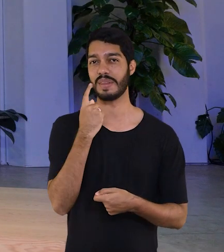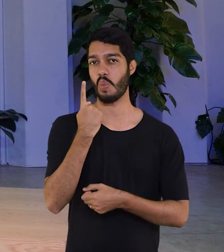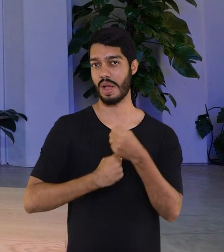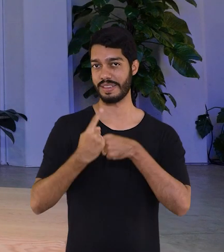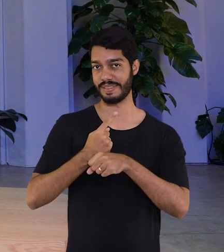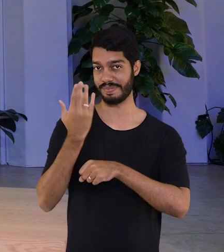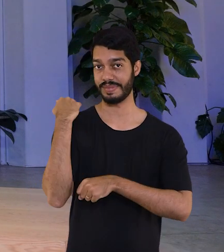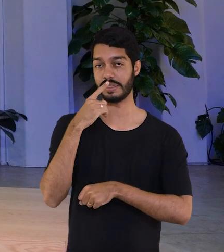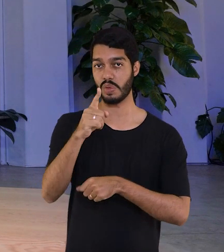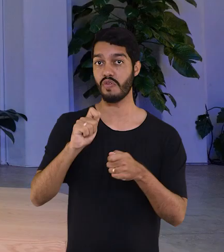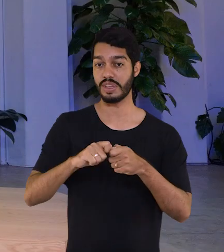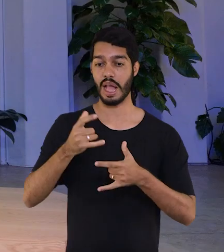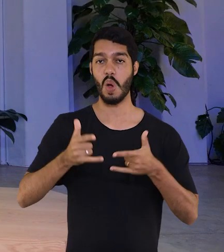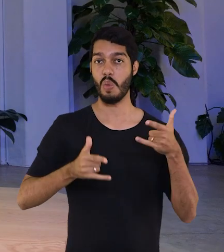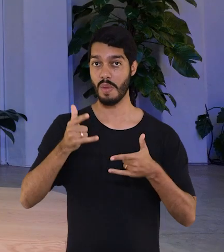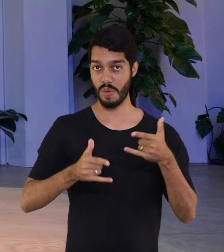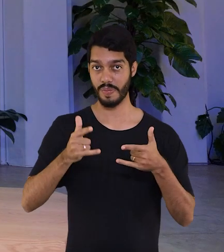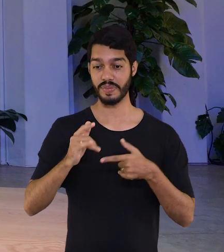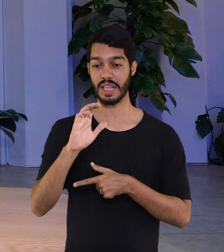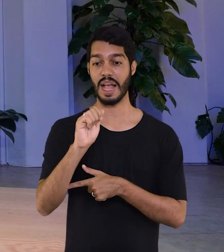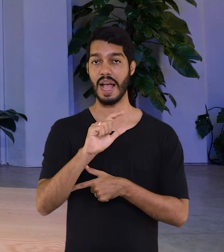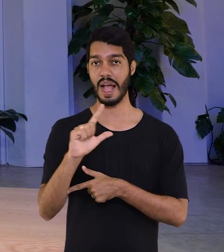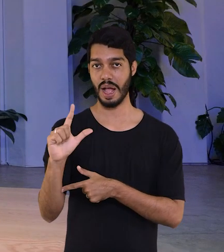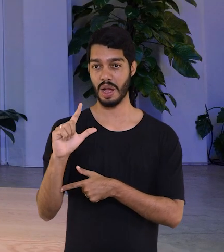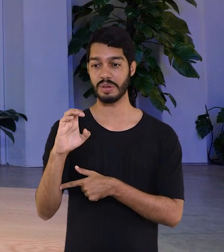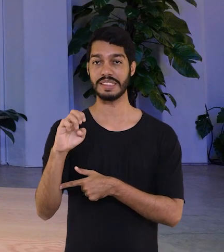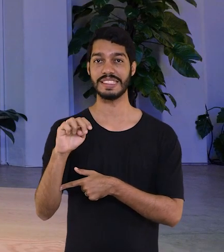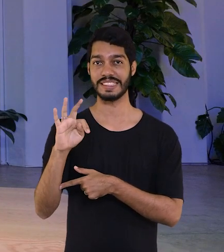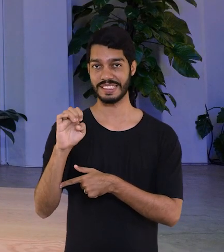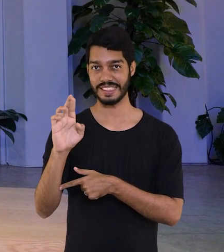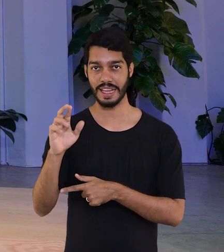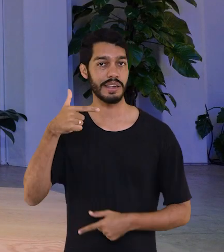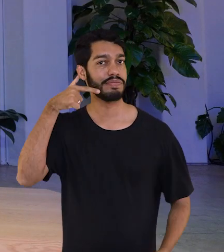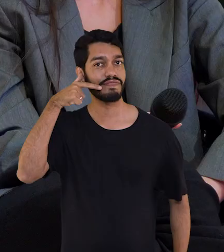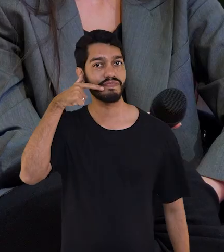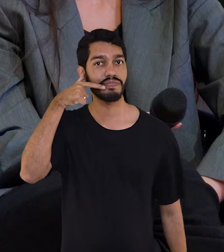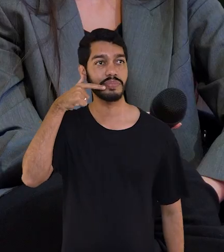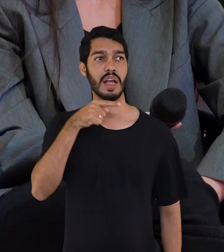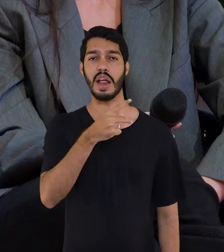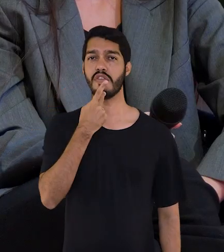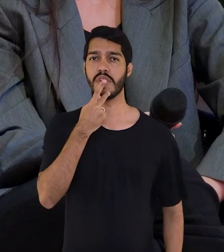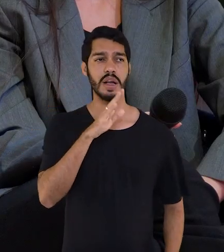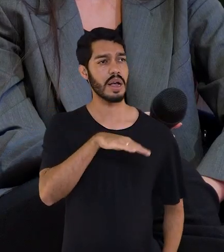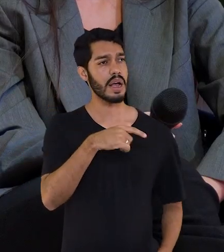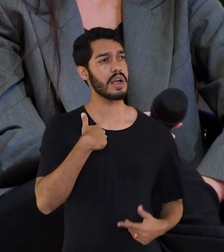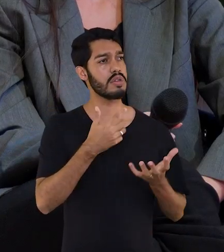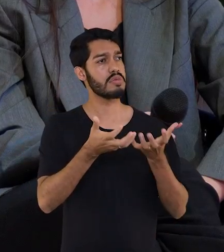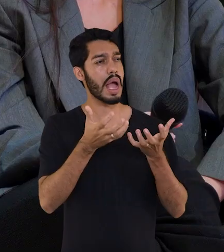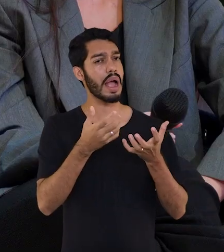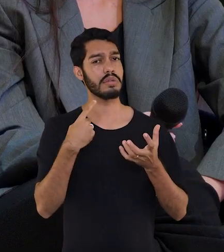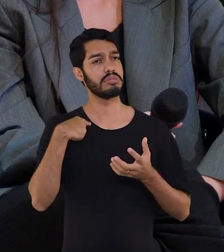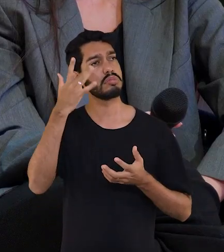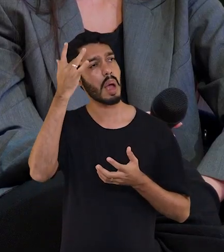por exemplo, 1 ano atrás, se você fizesse um robô de call center, você ia falar com o robô e falar: oi, companhia aérea, eu